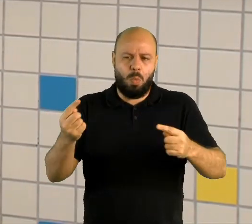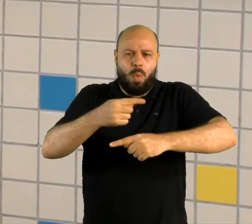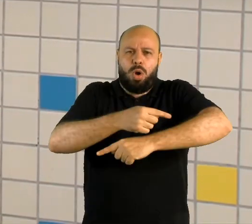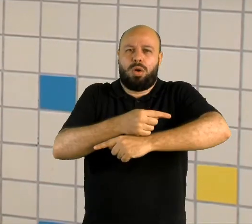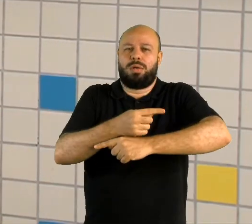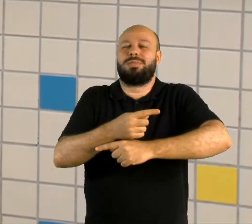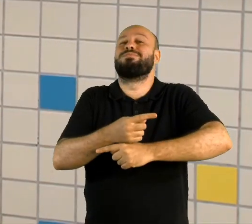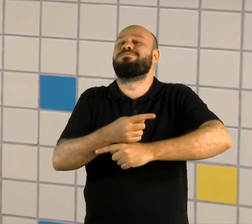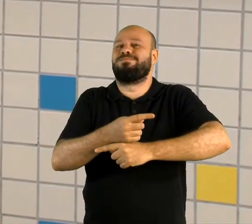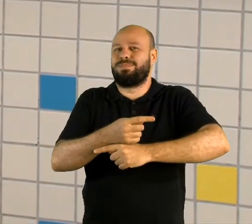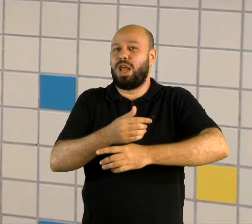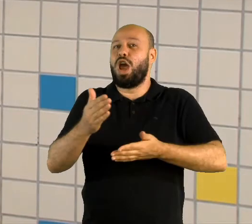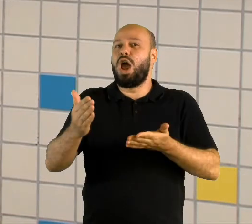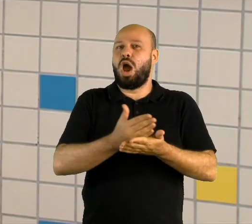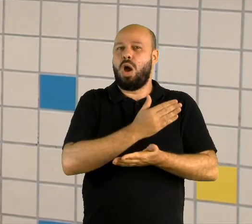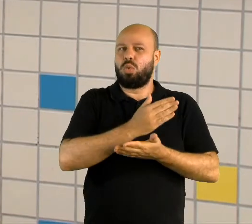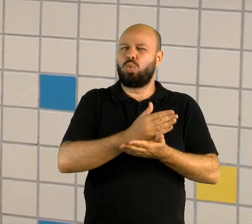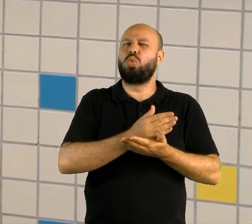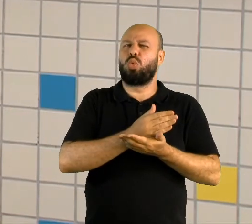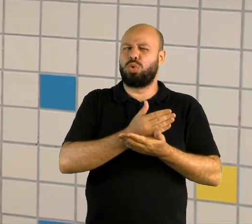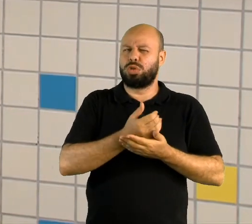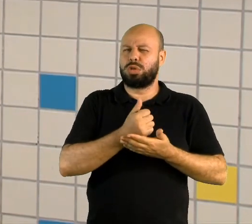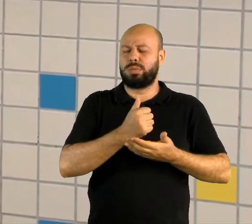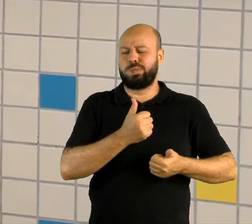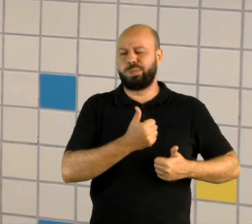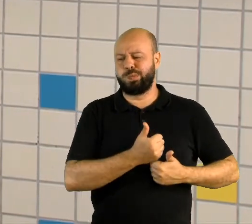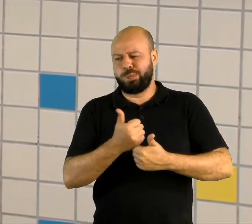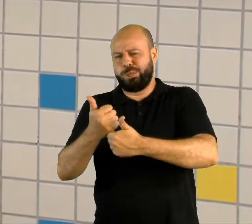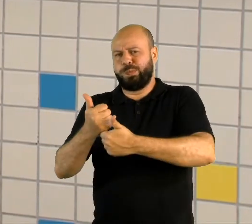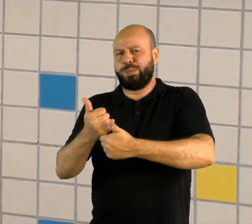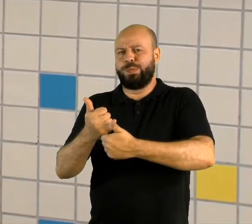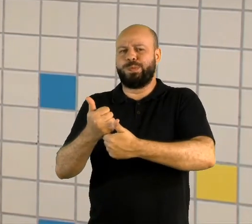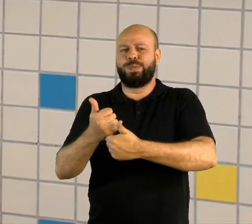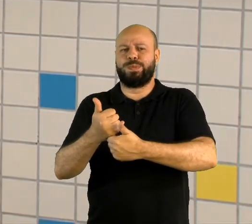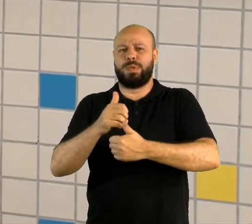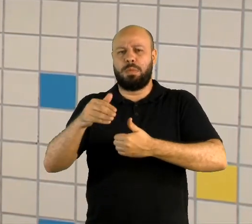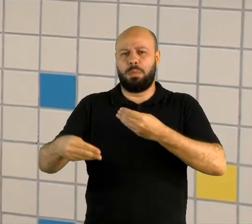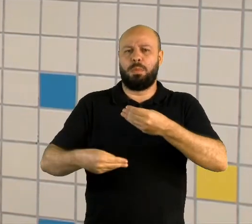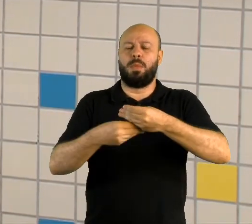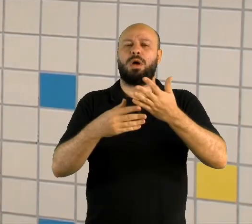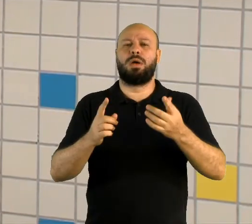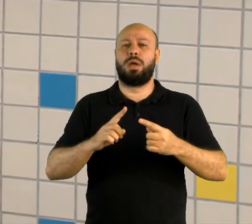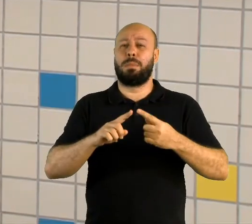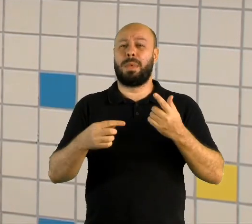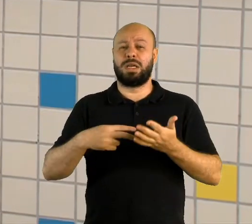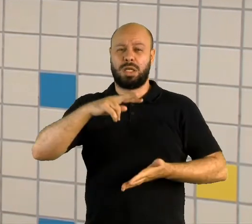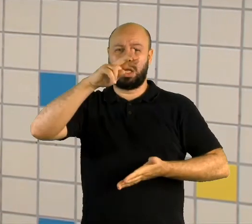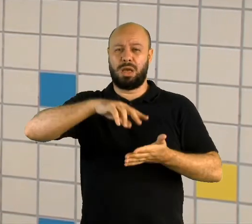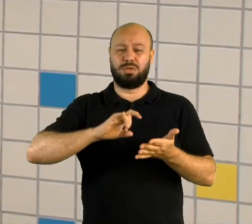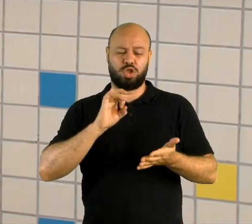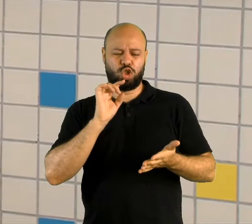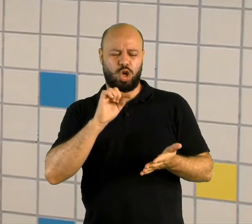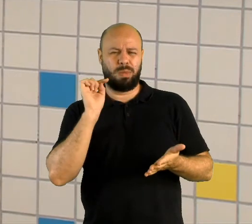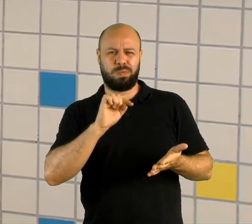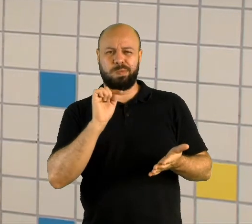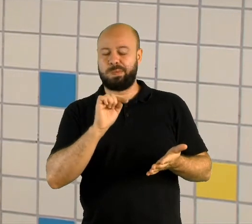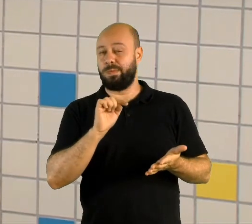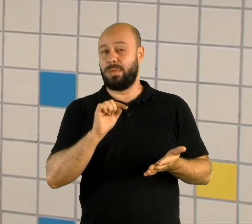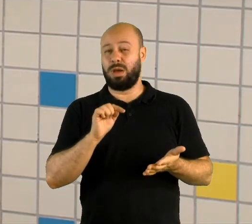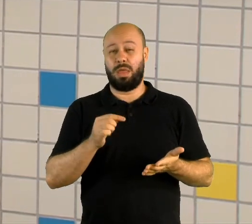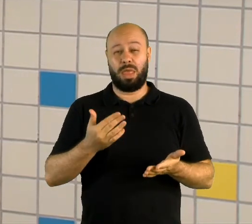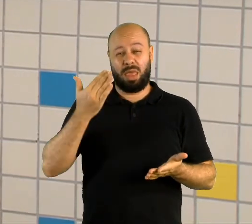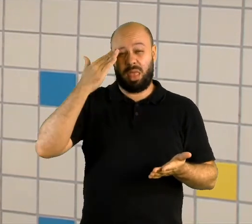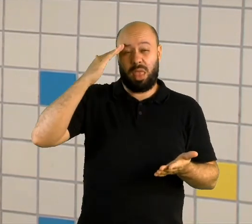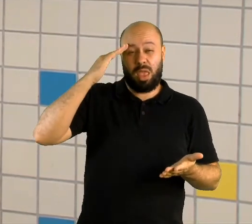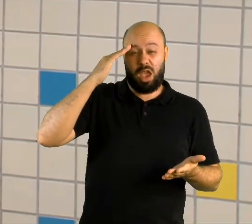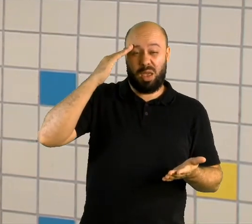alguns argumentos meio a favor, mas a partir da leitura somente desse texto, você não vai conseguir entender a